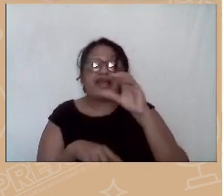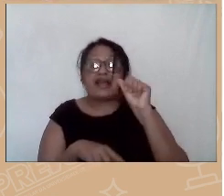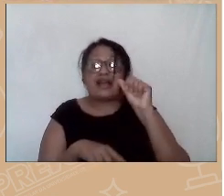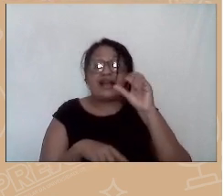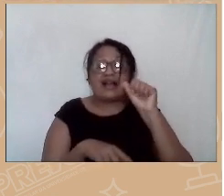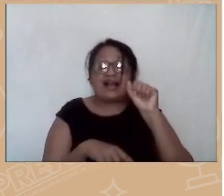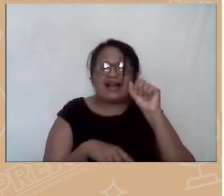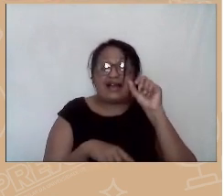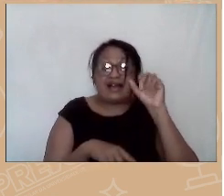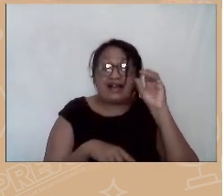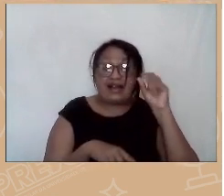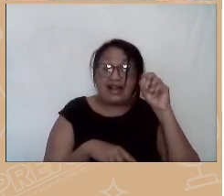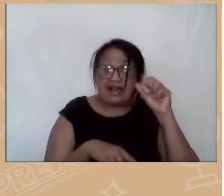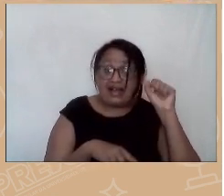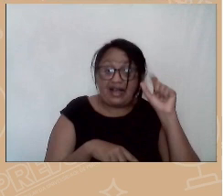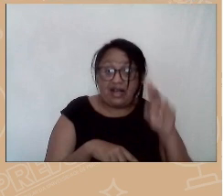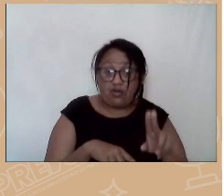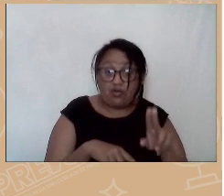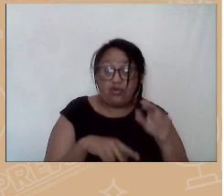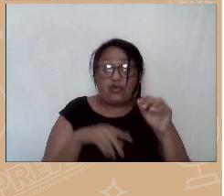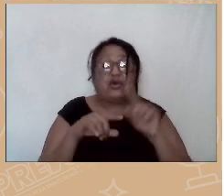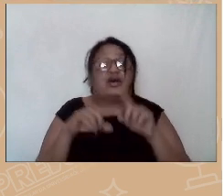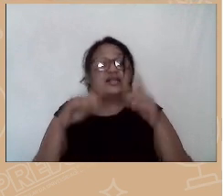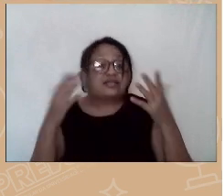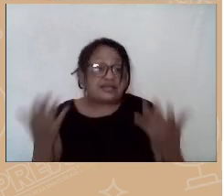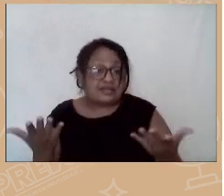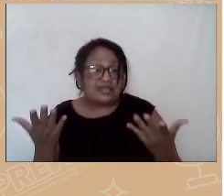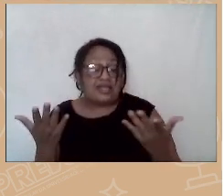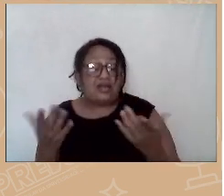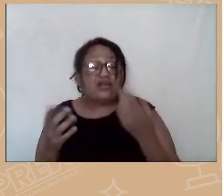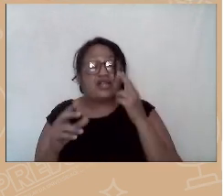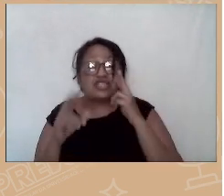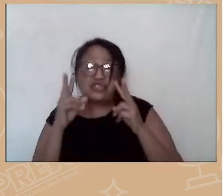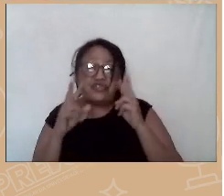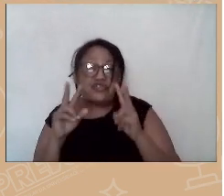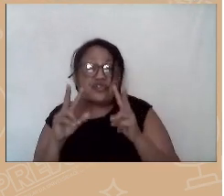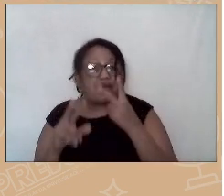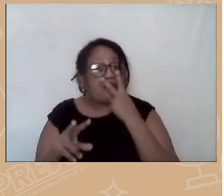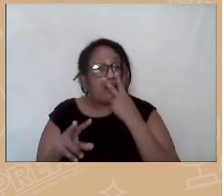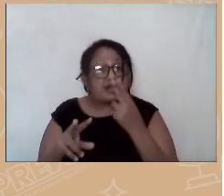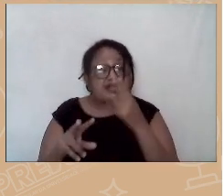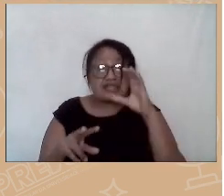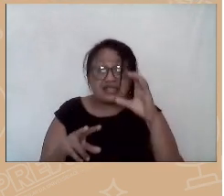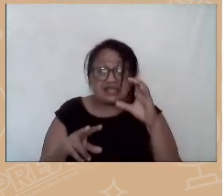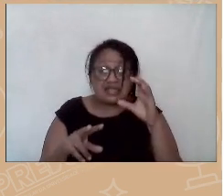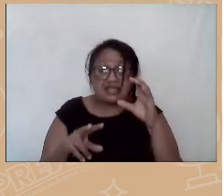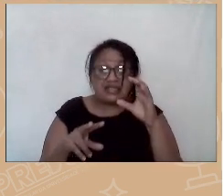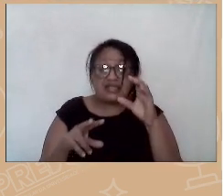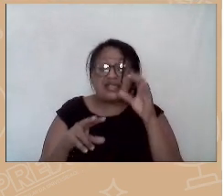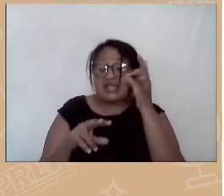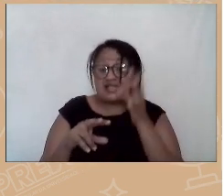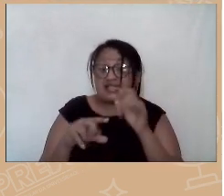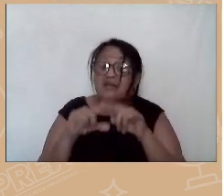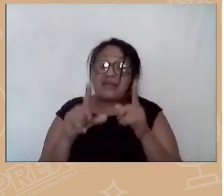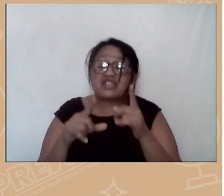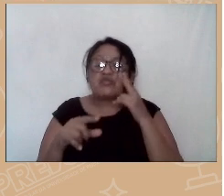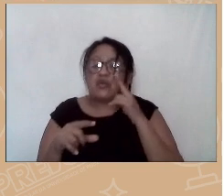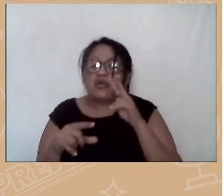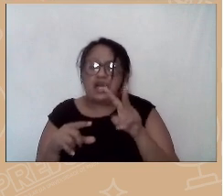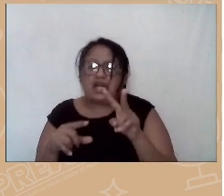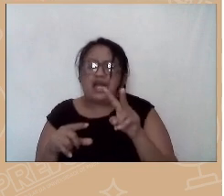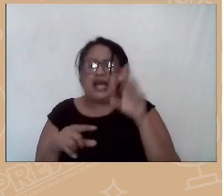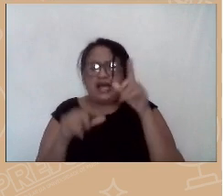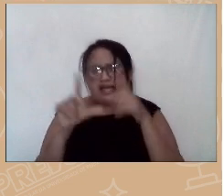aparentemente nós temos a letra C como a alternativa incorreta mas vamos dar uma olhada na letra D para ver se realmente é a